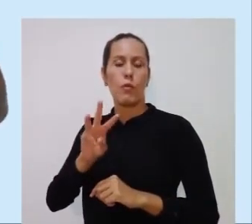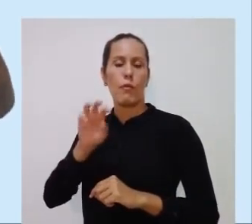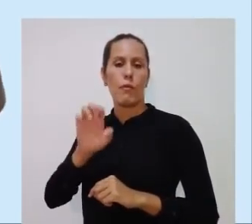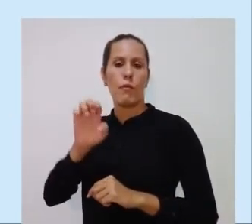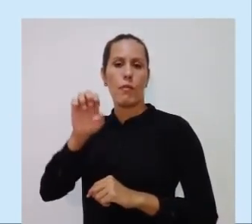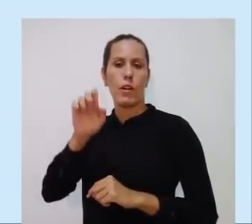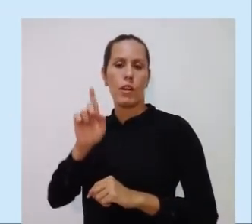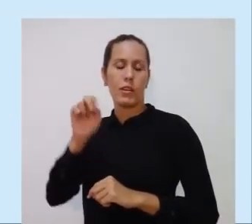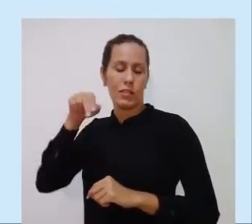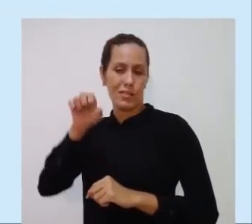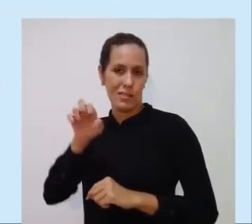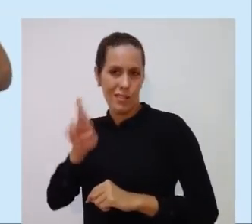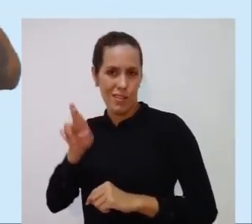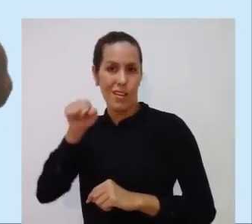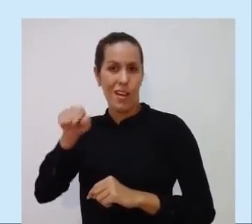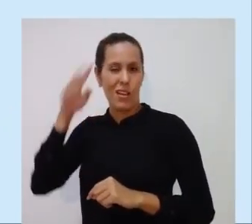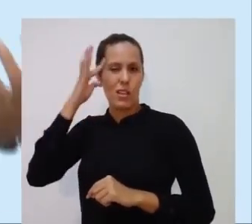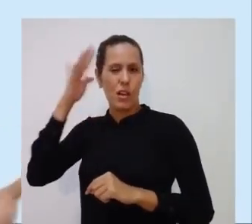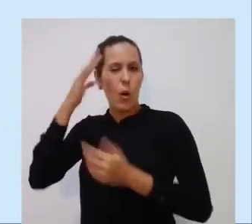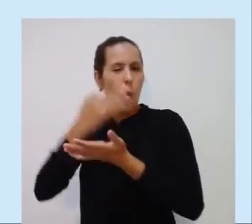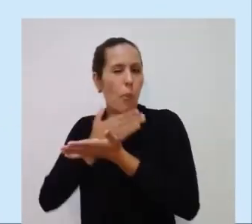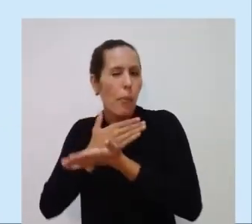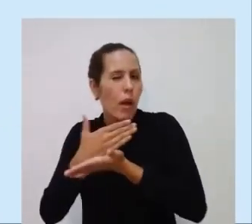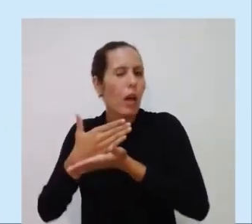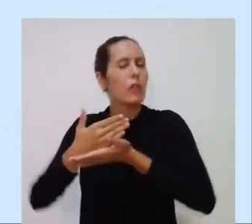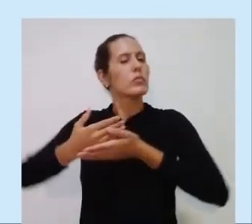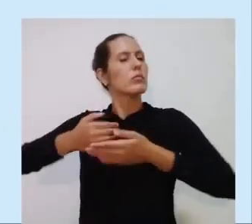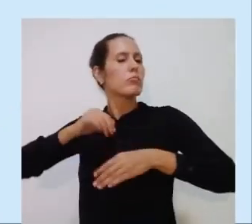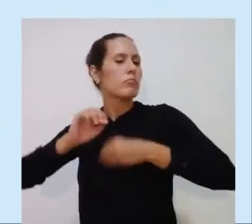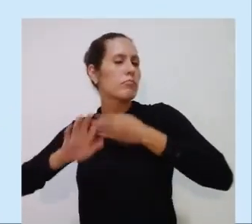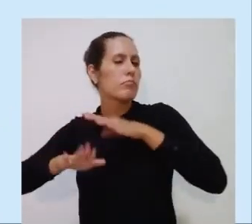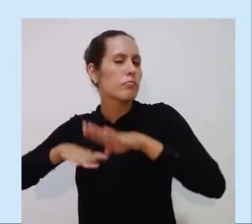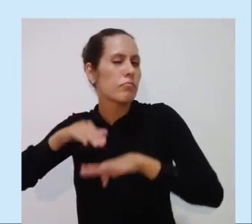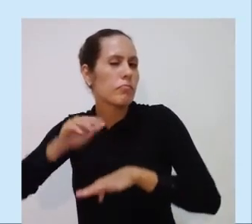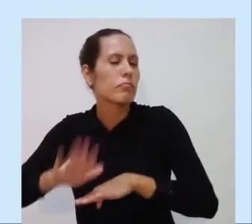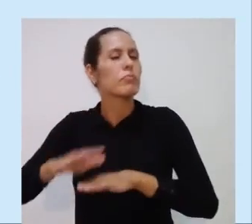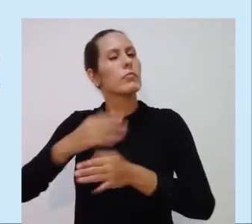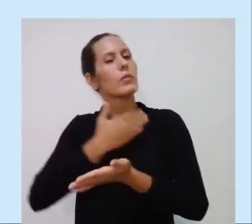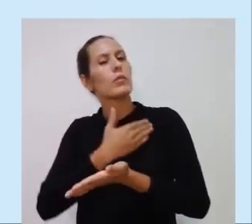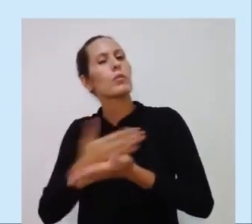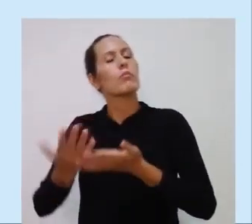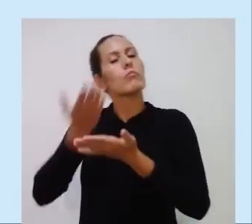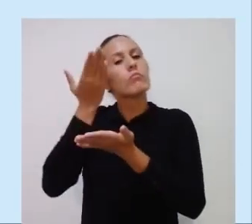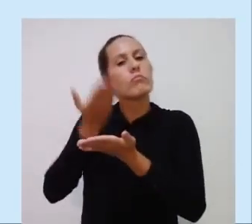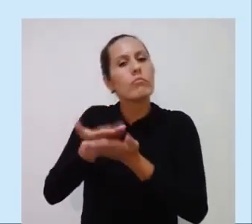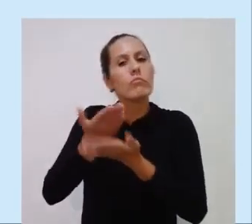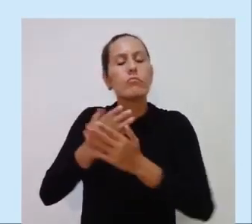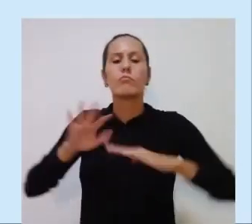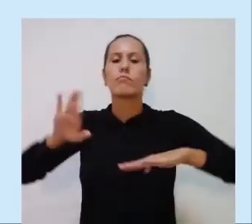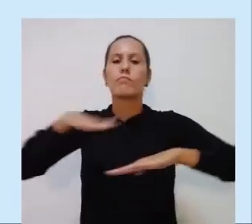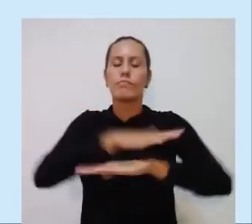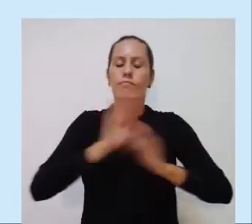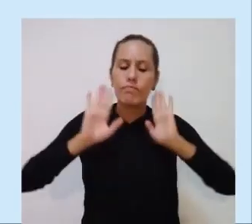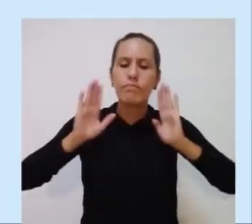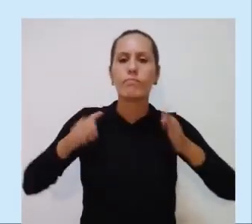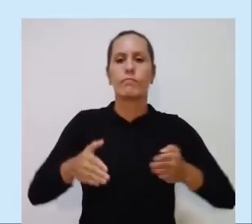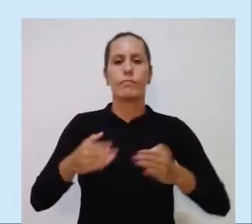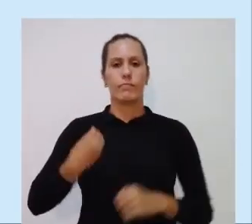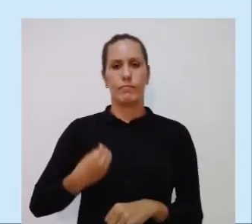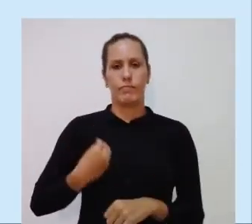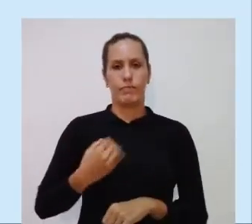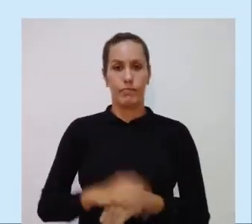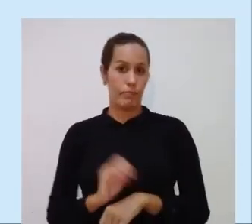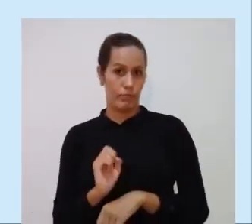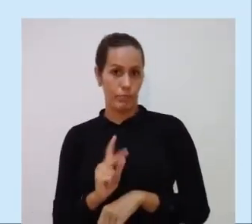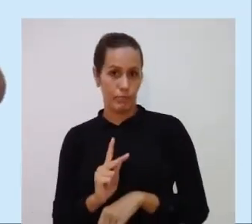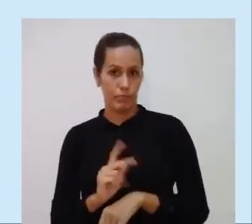tá? Então, é a teoria que começa a dar os primeiros passos para que nós possamos ter esse estudo de relevo que nós estamos estudando